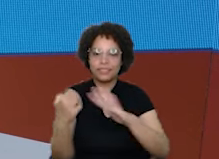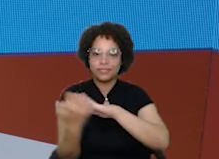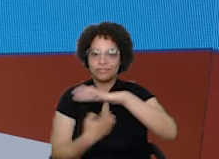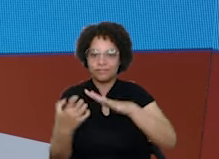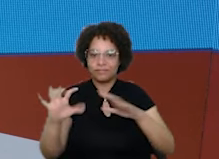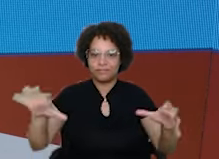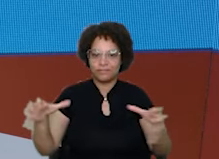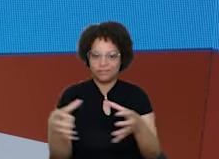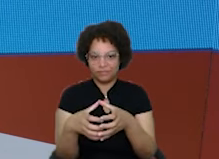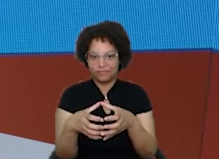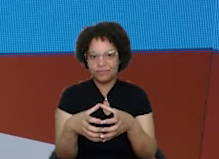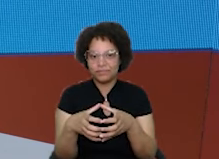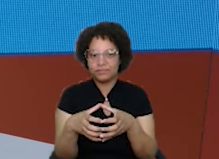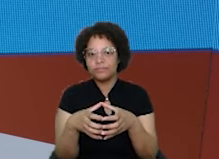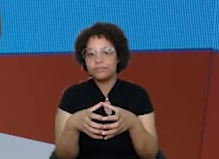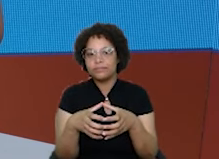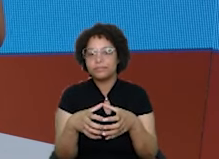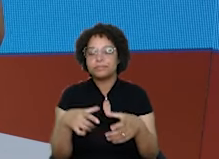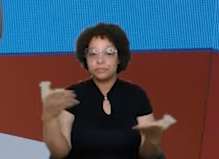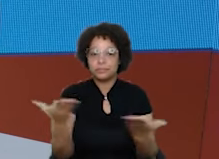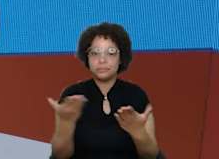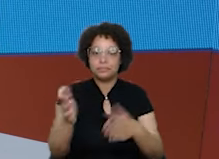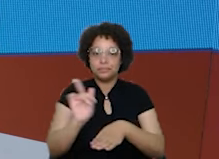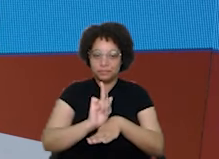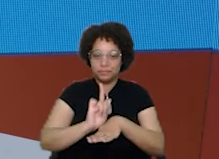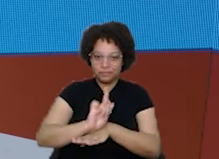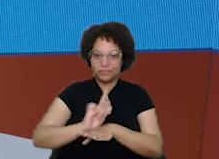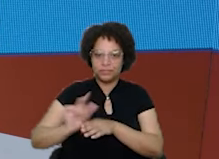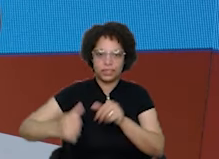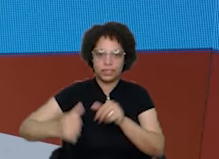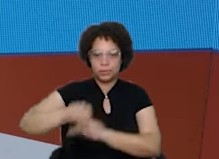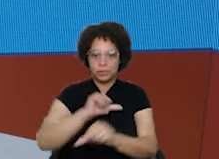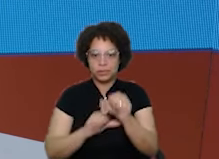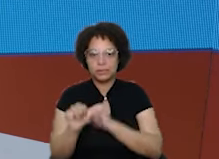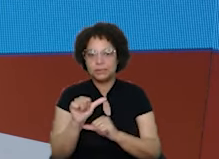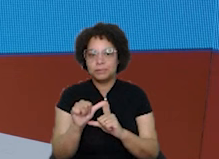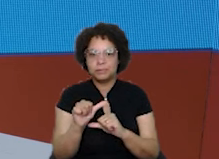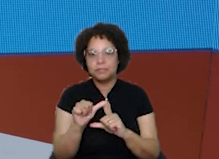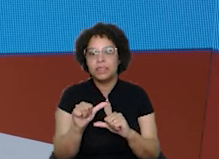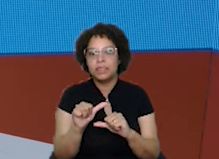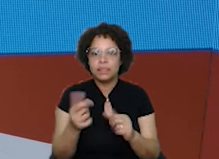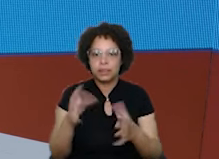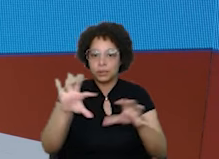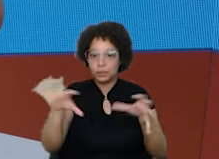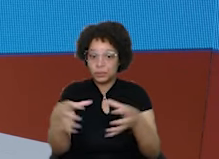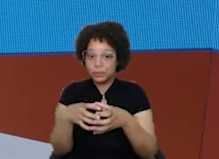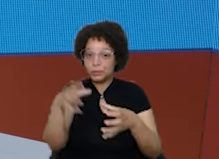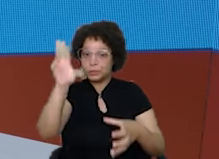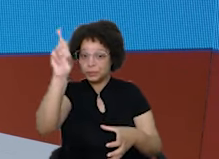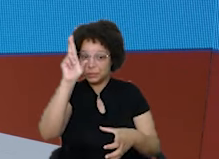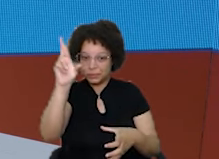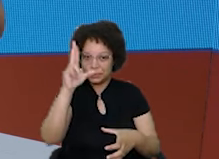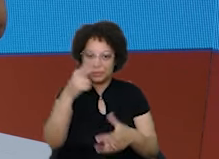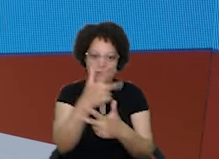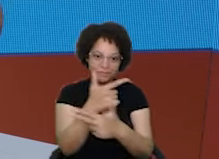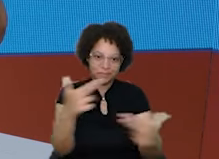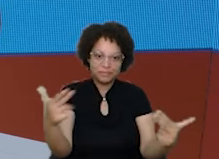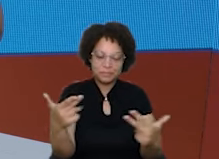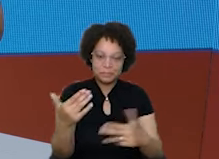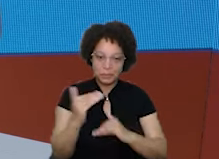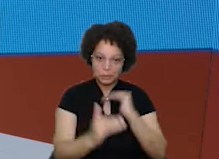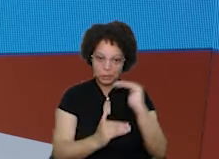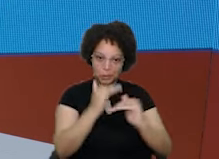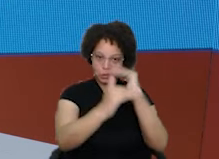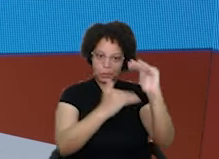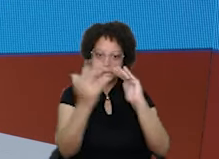faço parte da unidade de gestão de soluções e transformação digital que é a equipe responsável entre outras coisas por desenvolver as